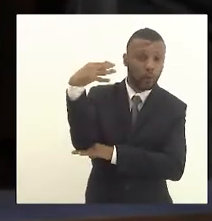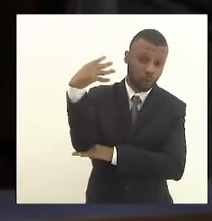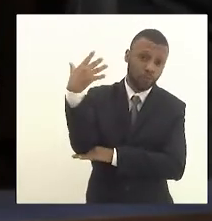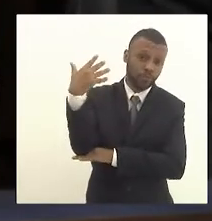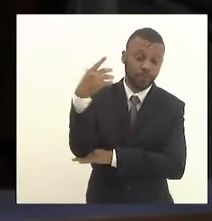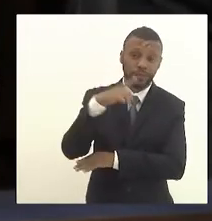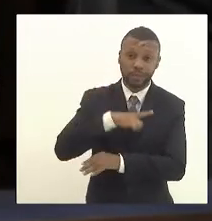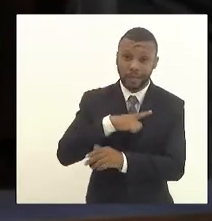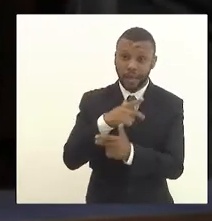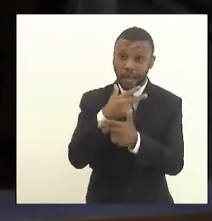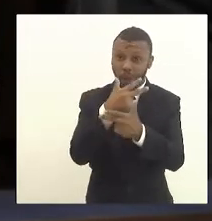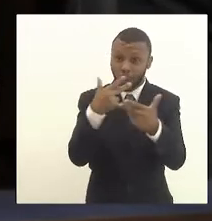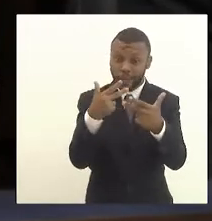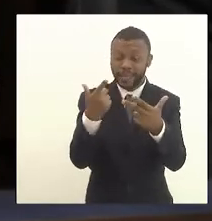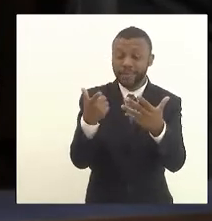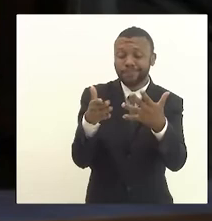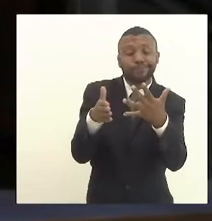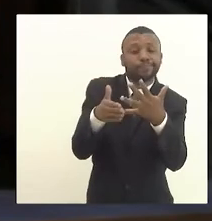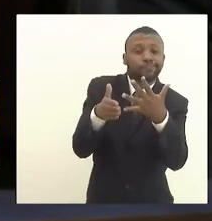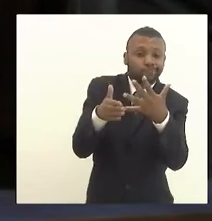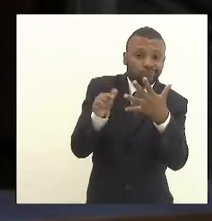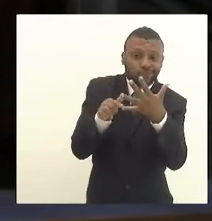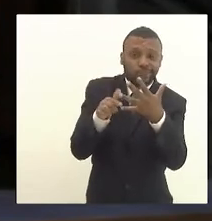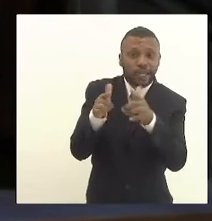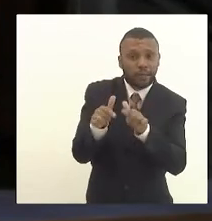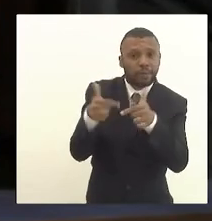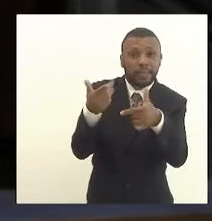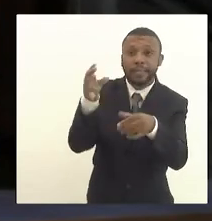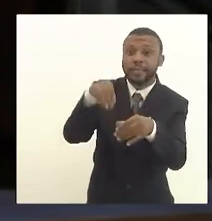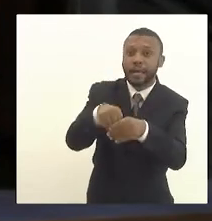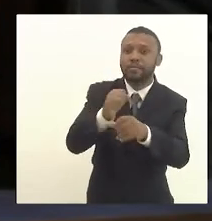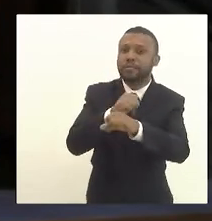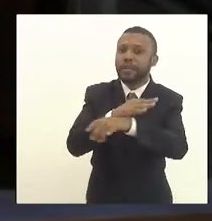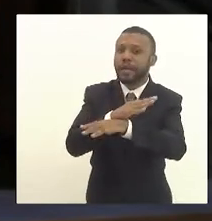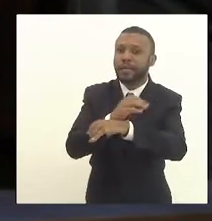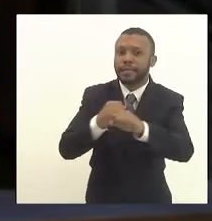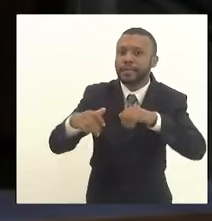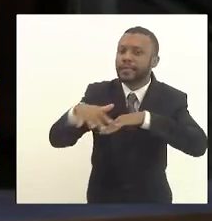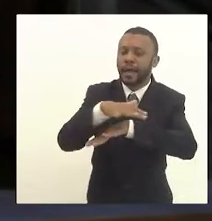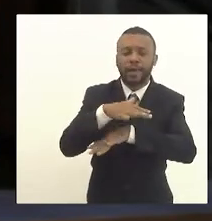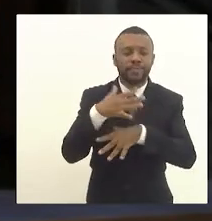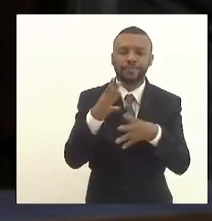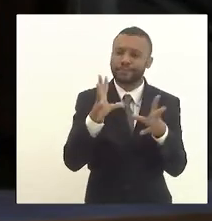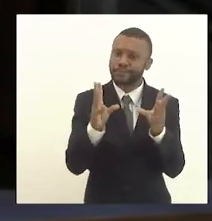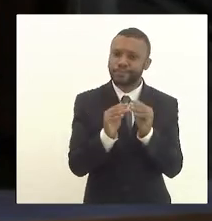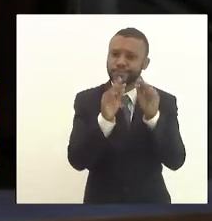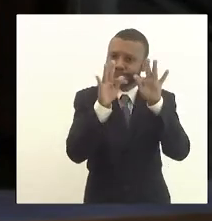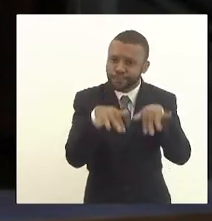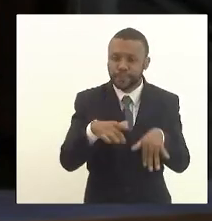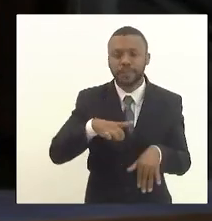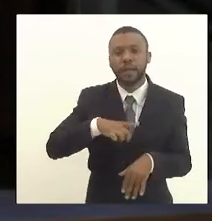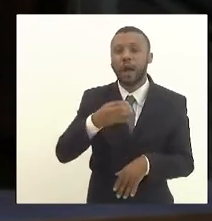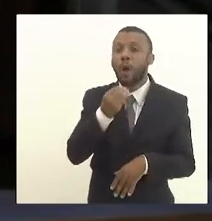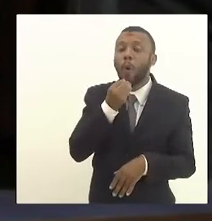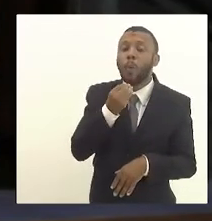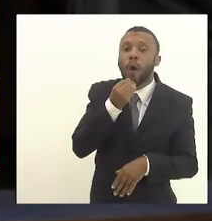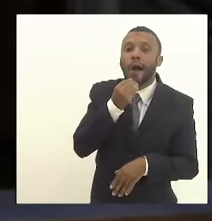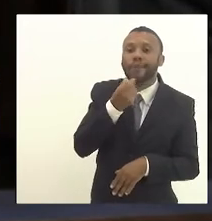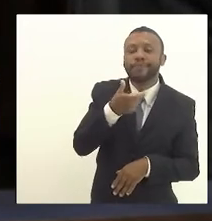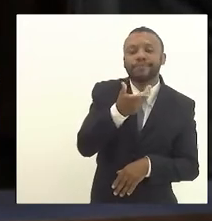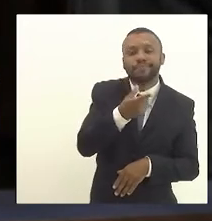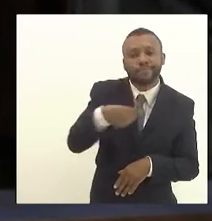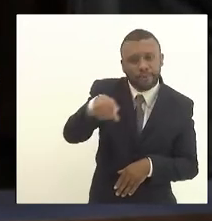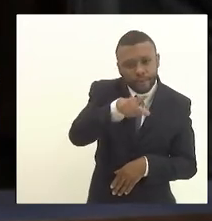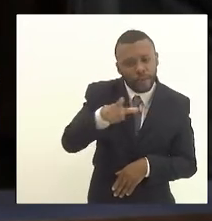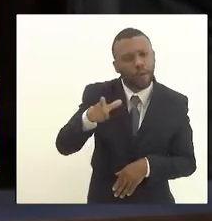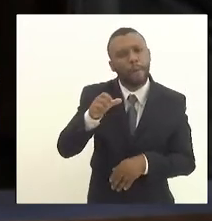coisa menos importante que ela vai fazer nas cidades. E eu vou parar por aqui para dar oportunidade para que as senhoras e os senhores